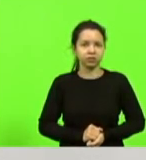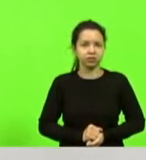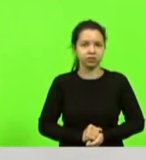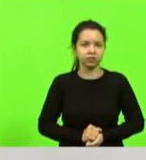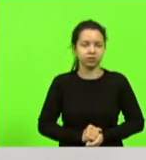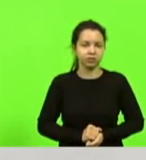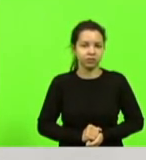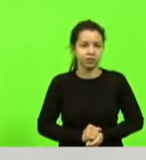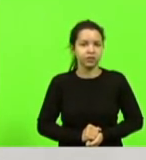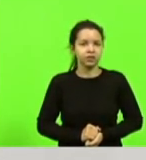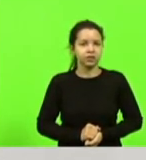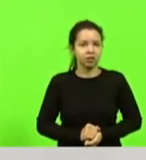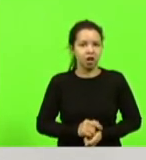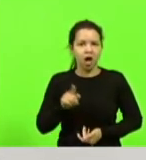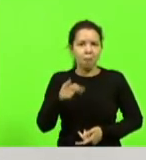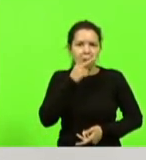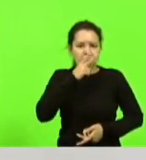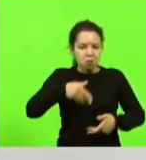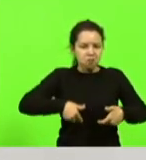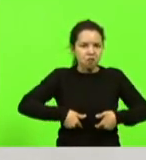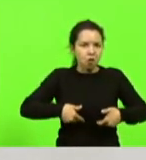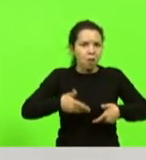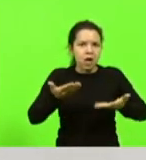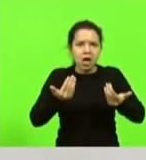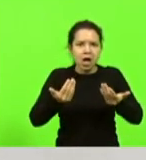Como eu disse, é uma fome de lobo.